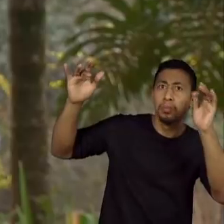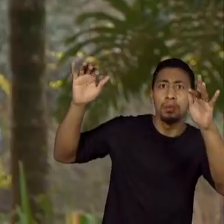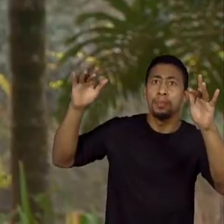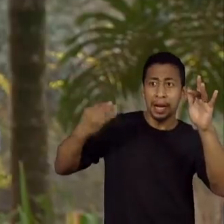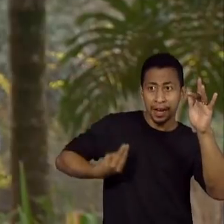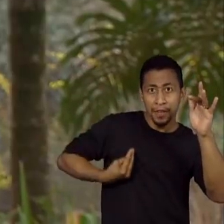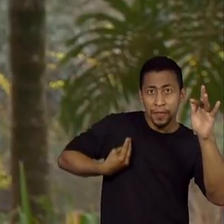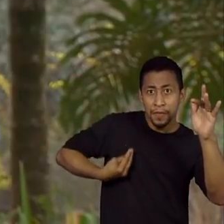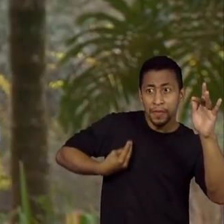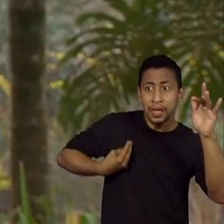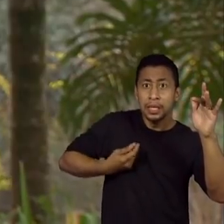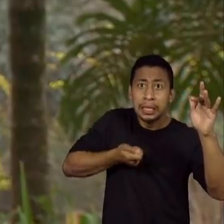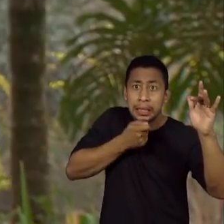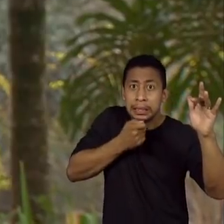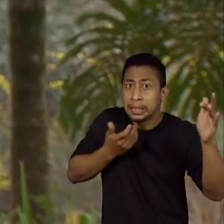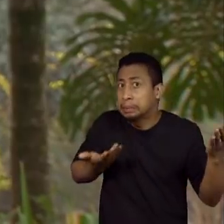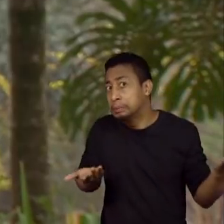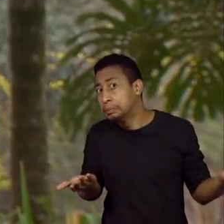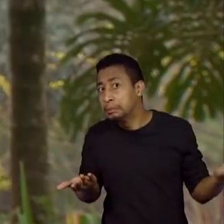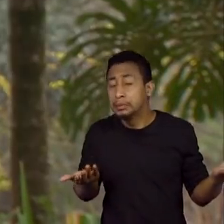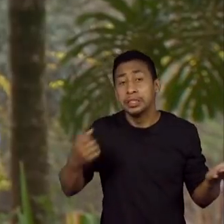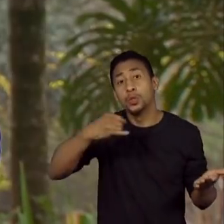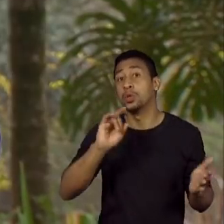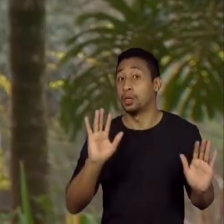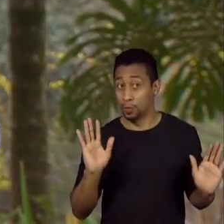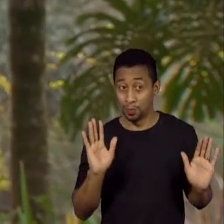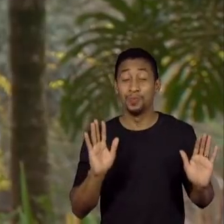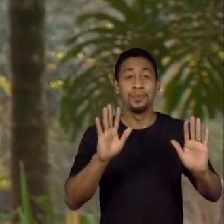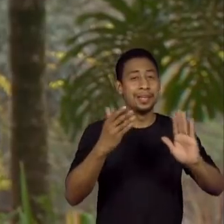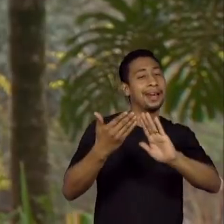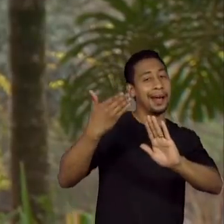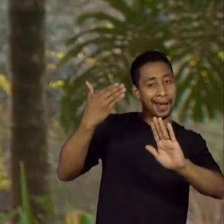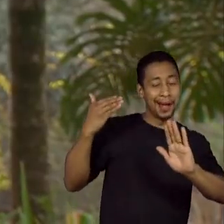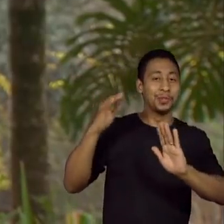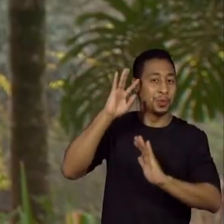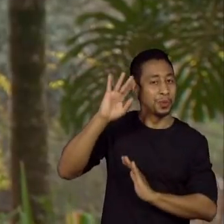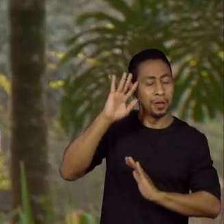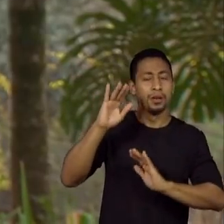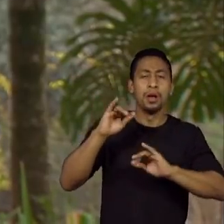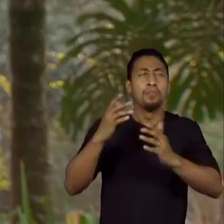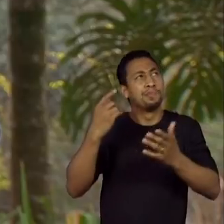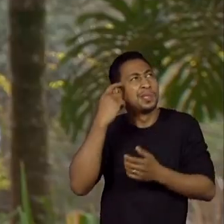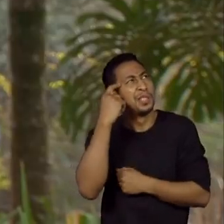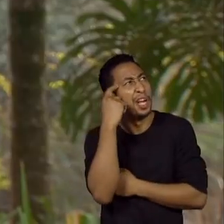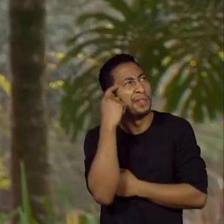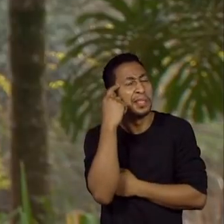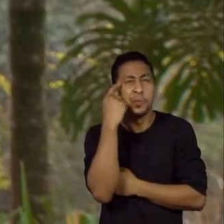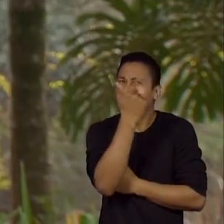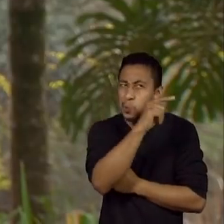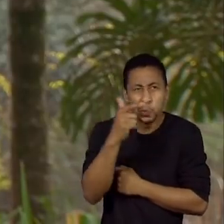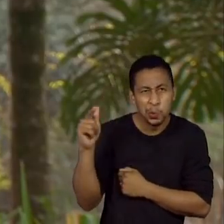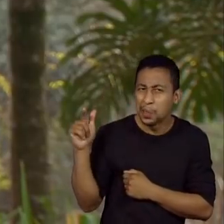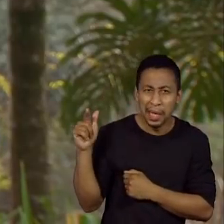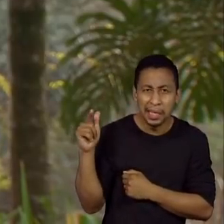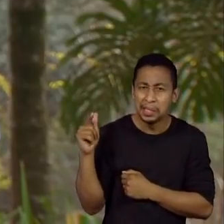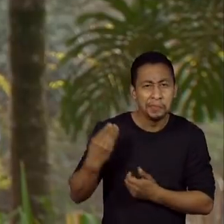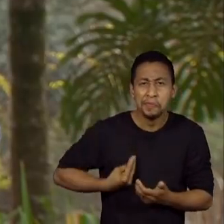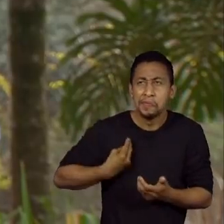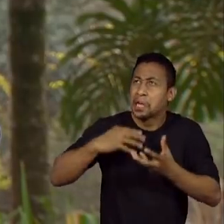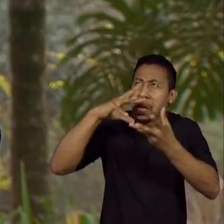Carl Sagan, da série de TV Cosmos, dizia que, se não existe, então o universo é um